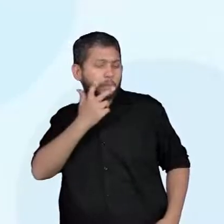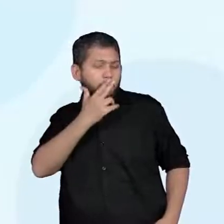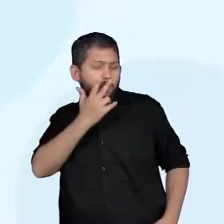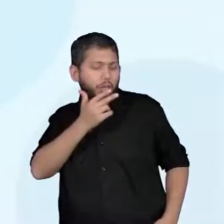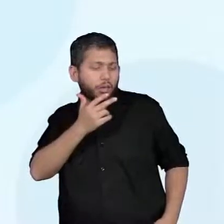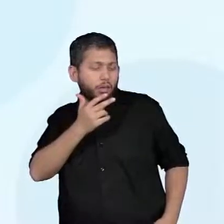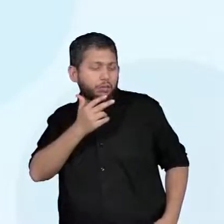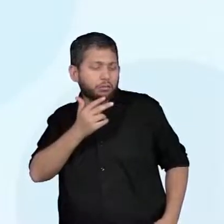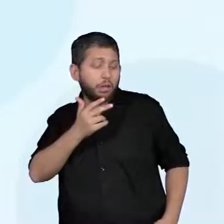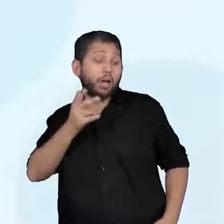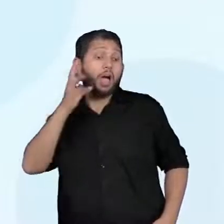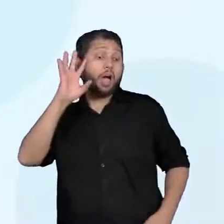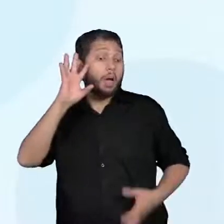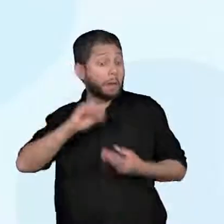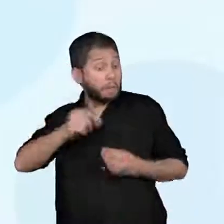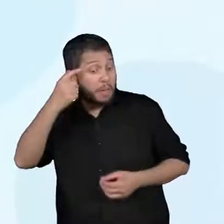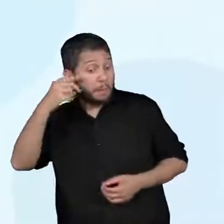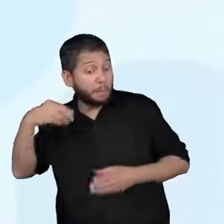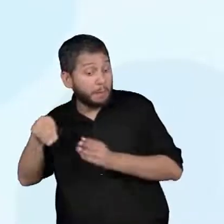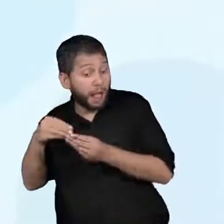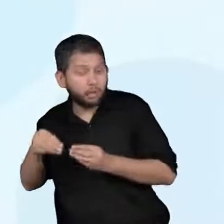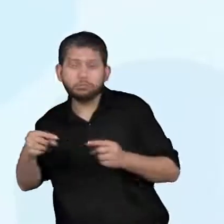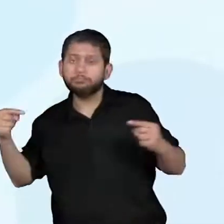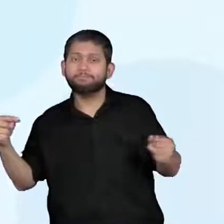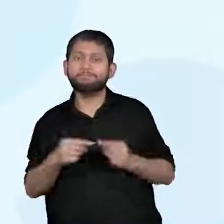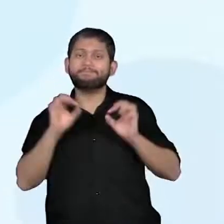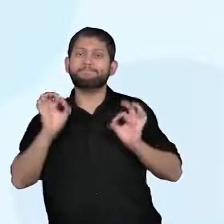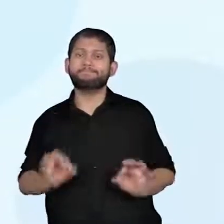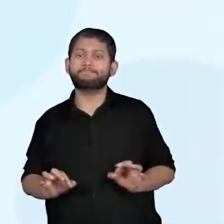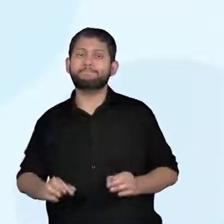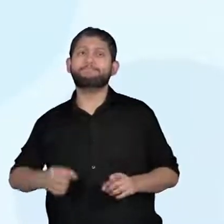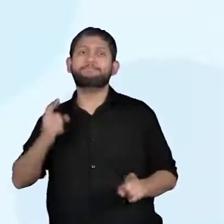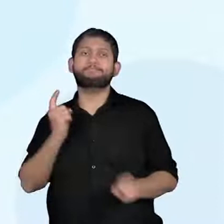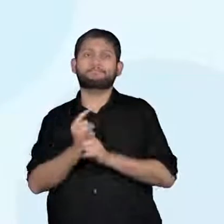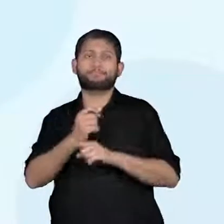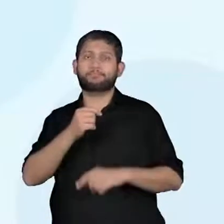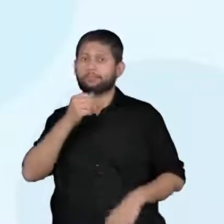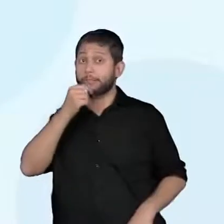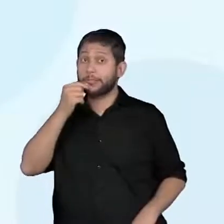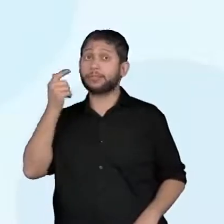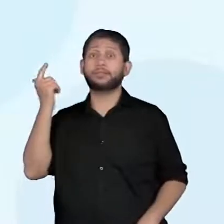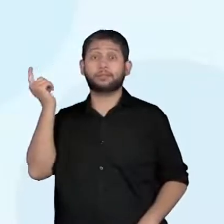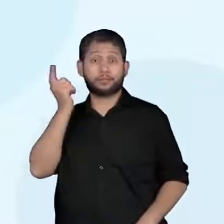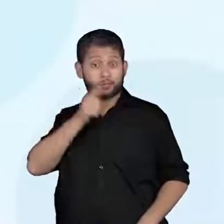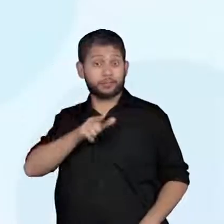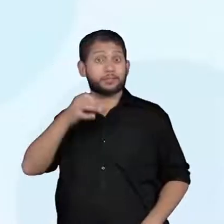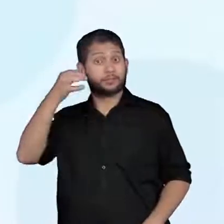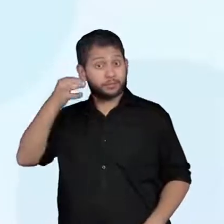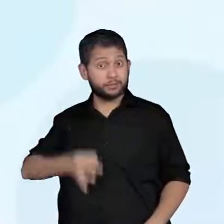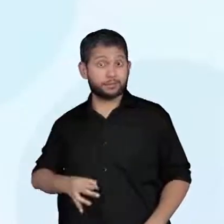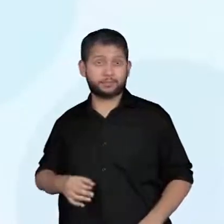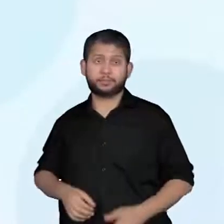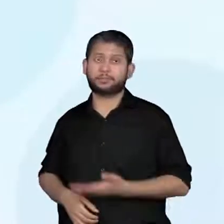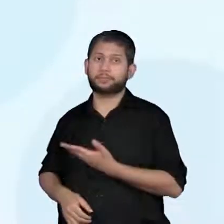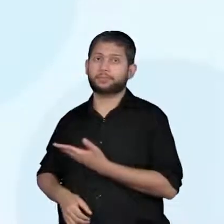Uhum. Então, o primeiro material aí utilizado foi o plástico. Por vezes, vamos utilizar dois materiais.